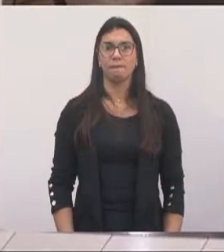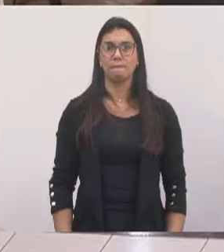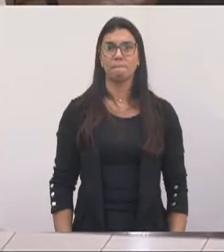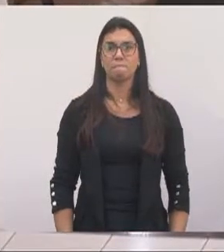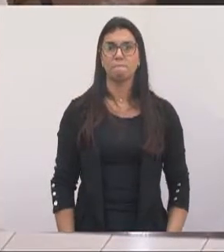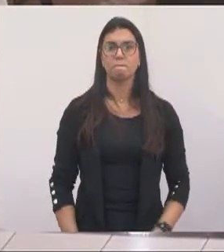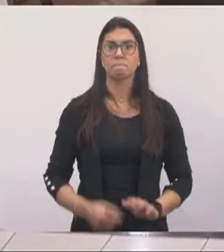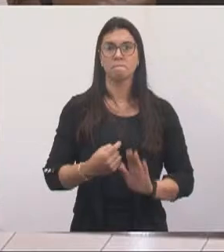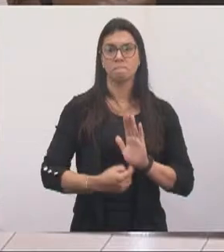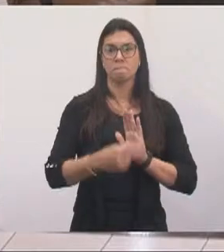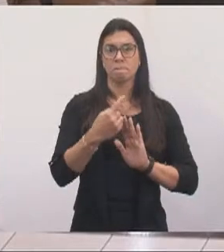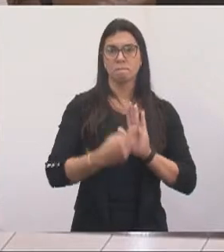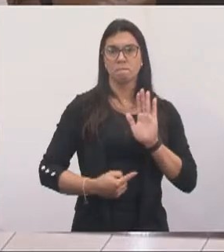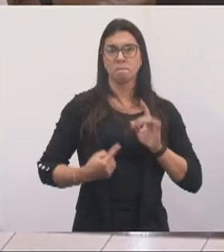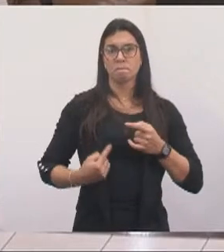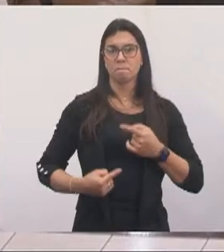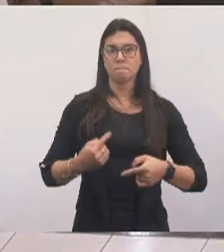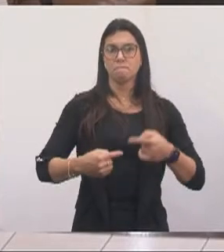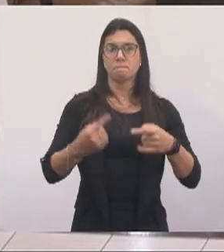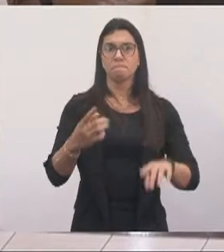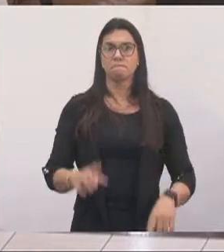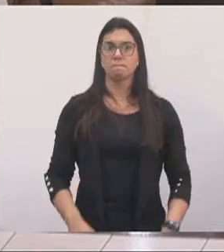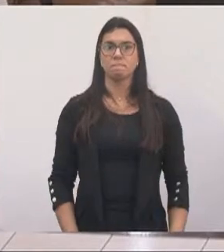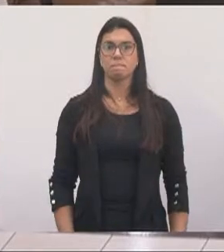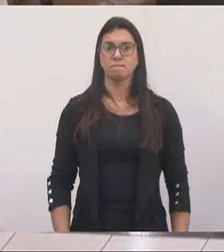O veto continua em discussão.